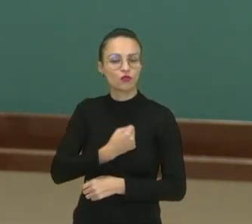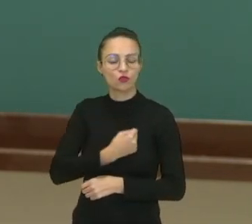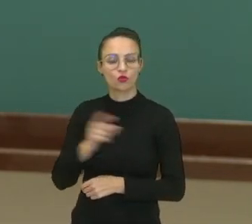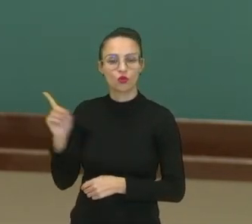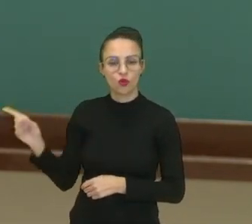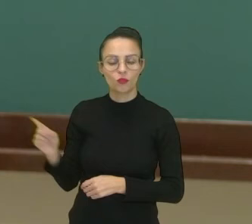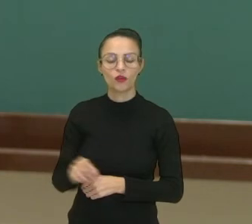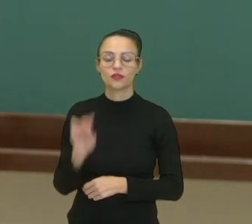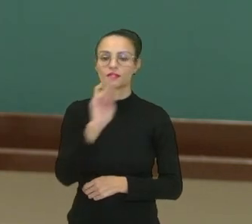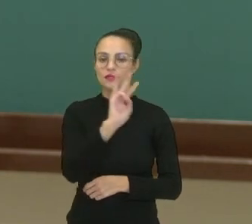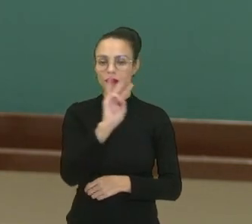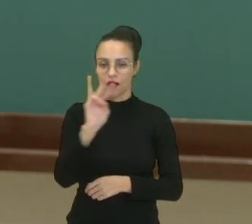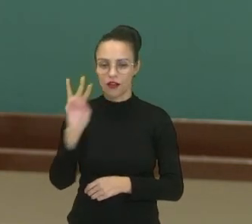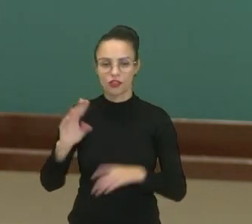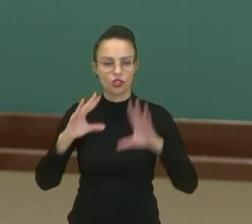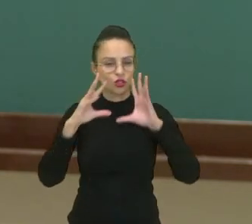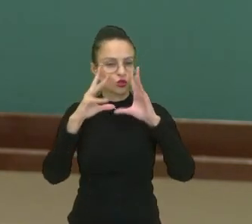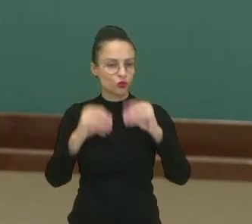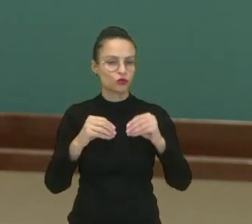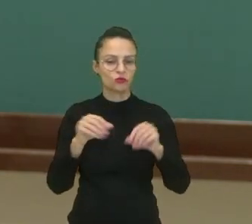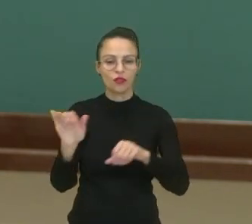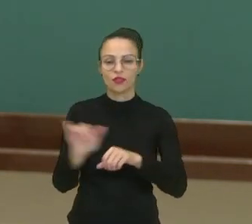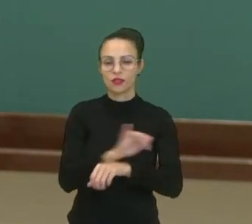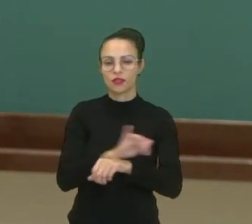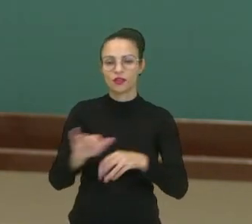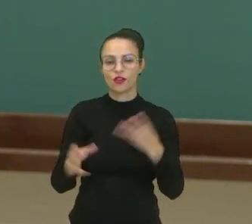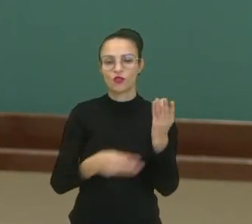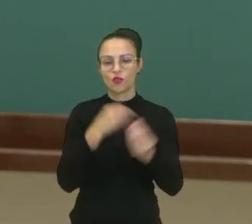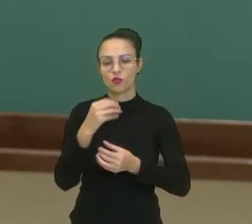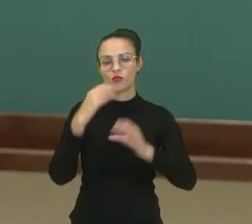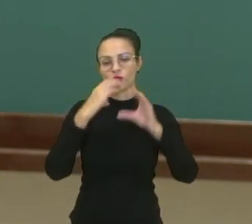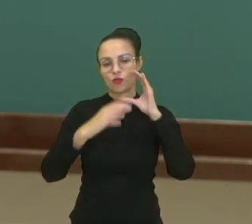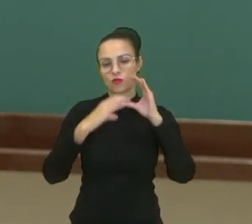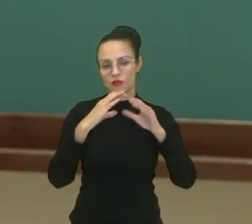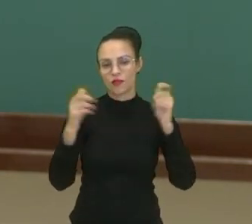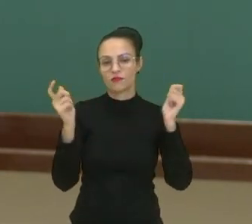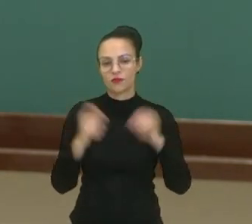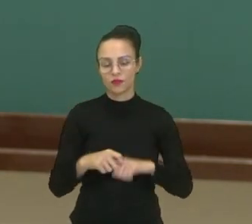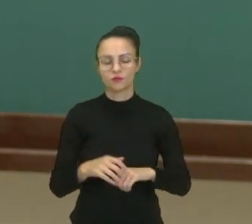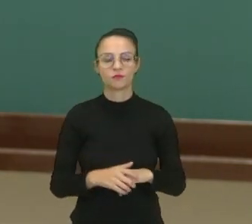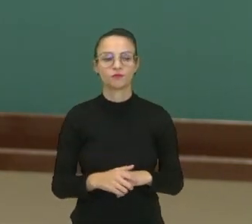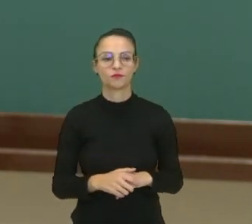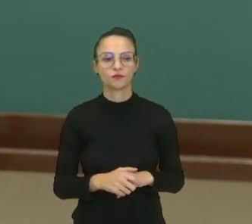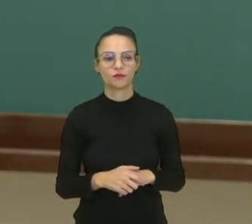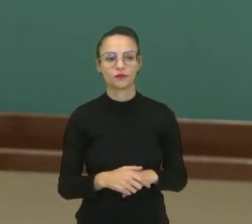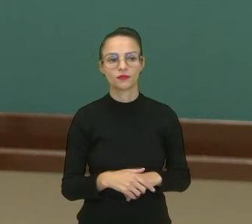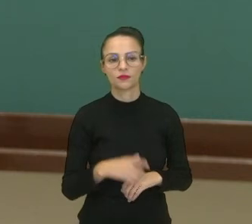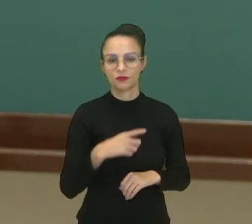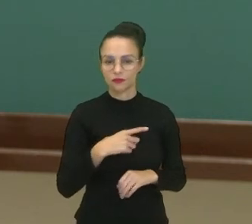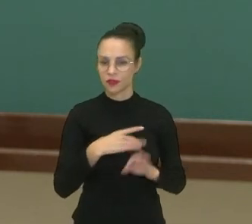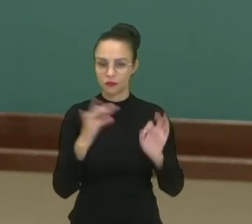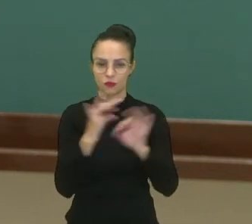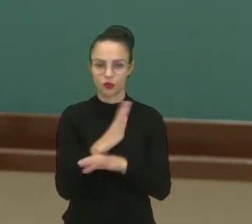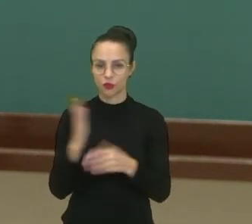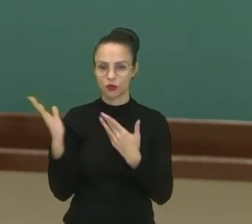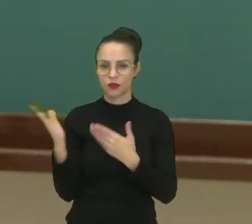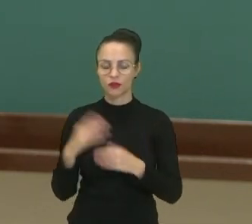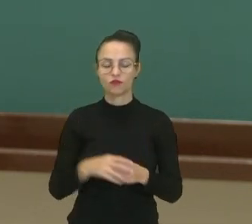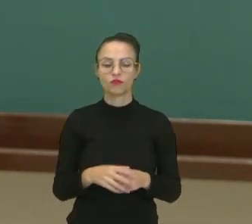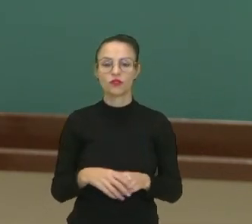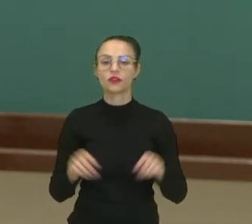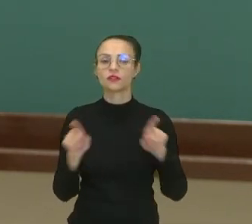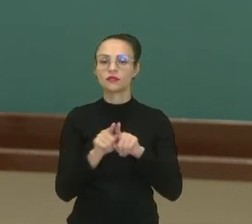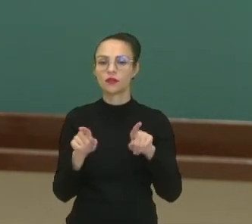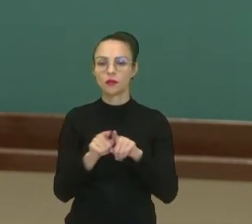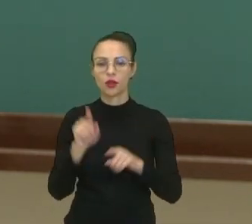o site, né? Todas as maneiras de você se comunicar com a empresa. Está implícito aqui. E além do